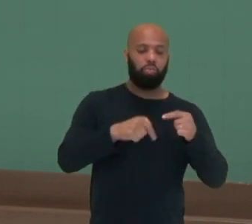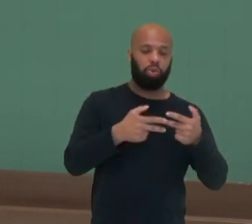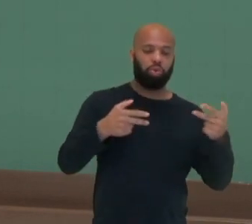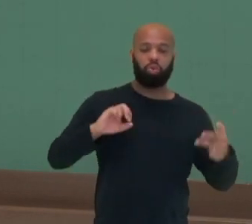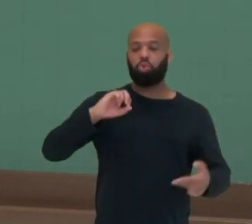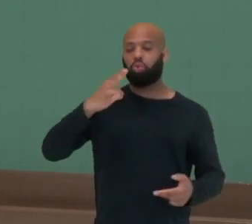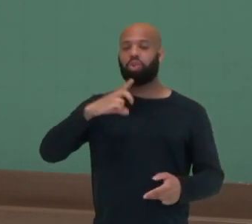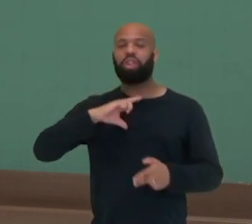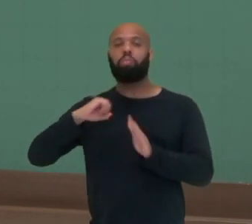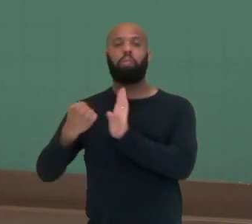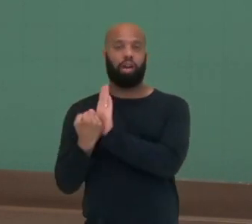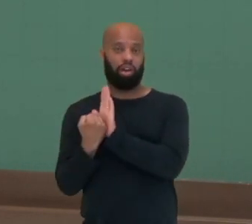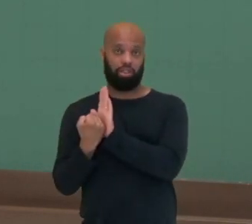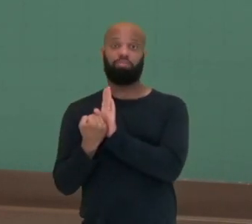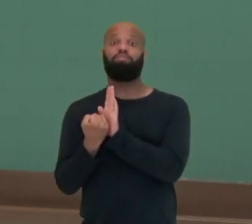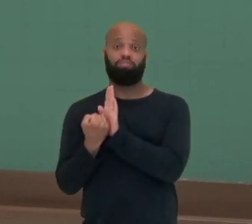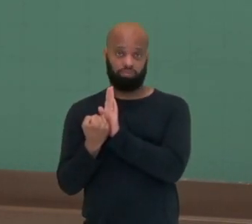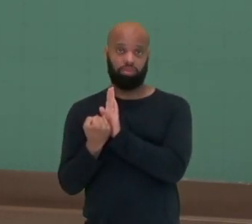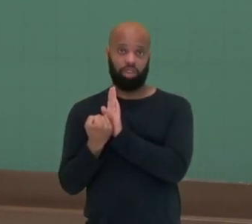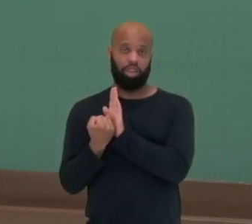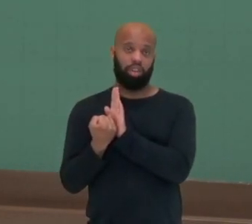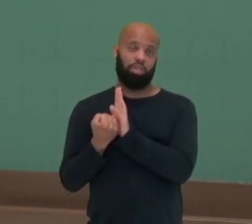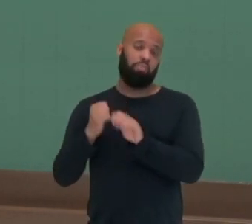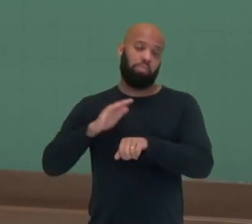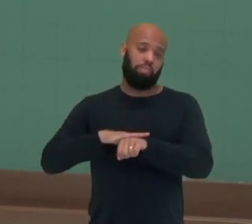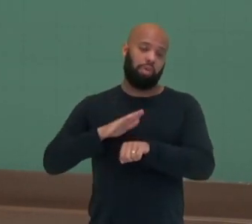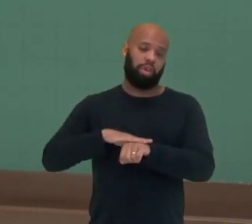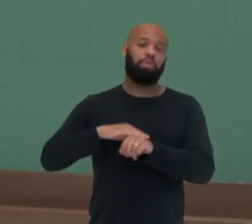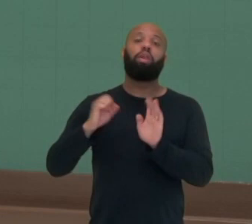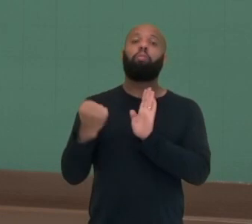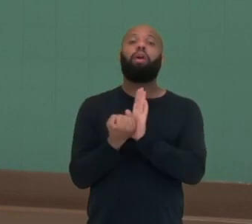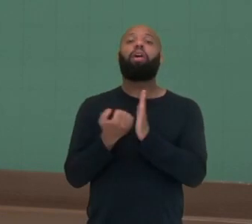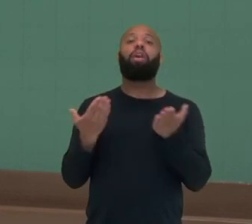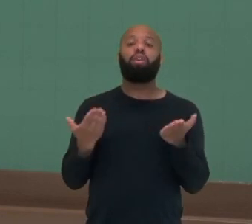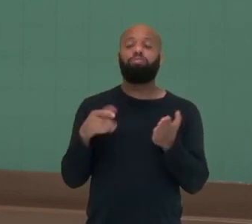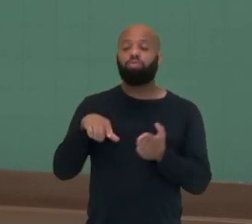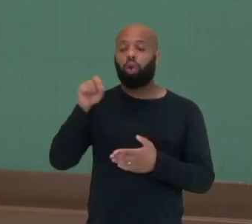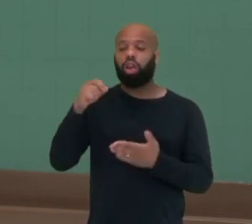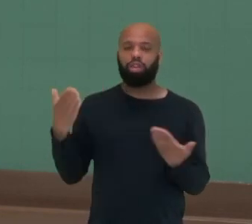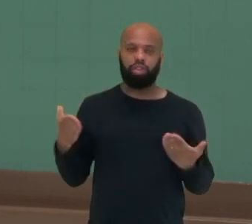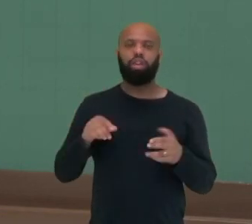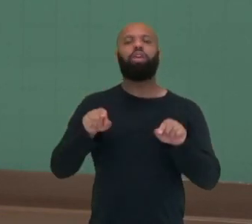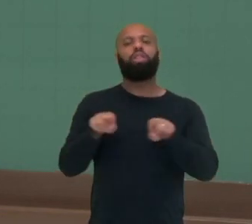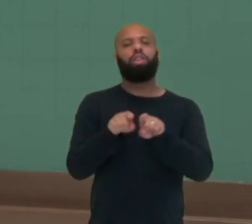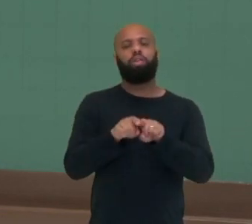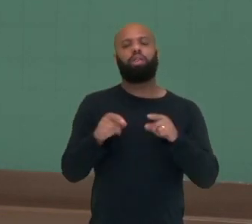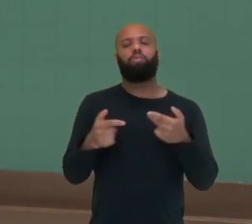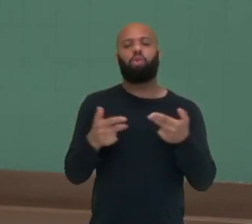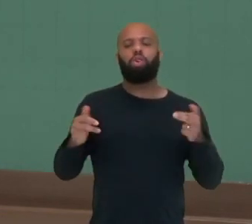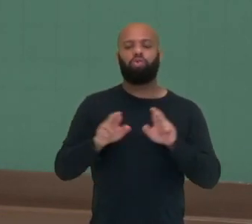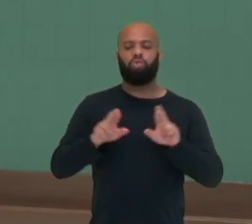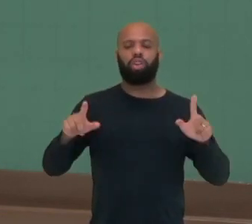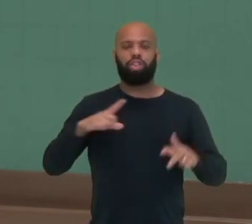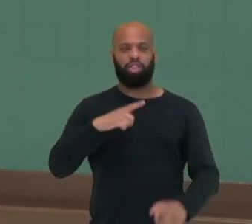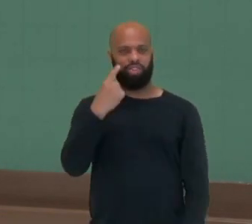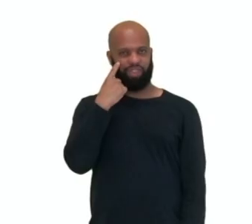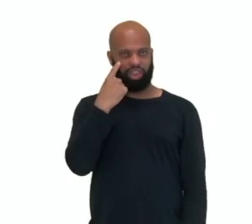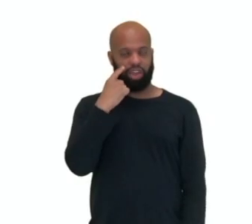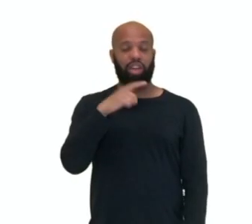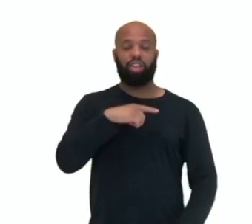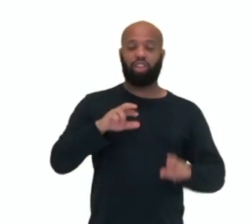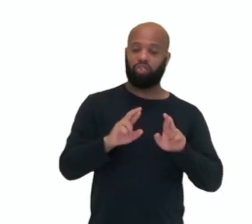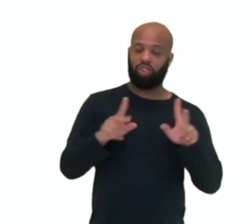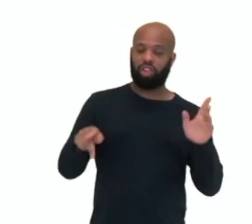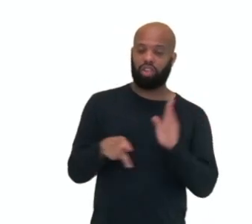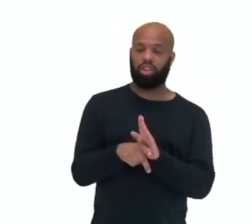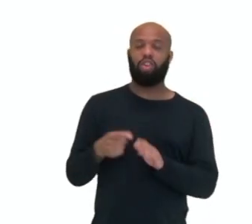ou o valor agregado que você está quando você está levando uma marca? Então, esse é um diferencial que também tem que ser levado. A diferença entre o